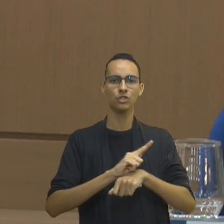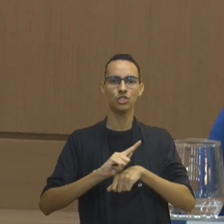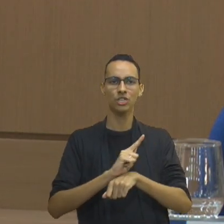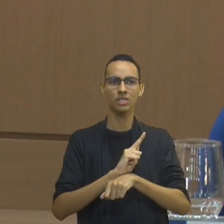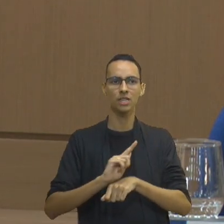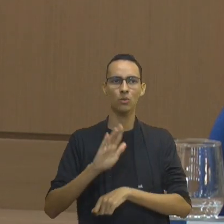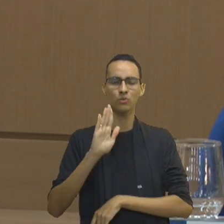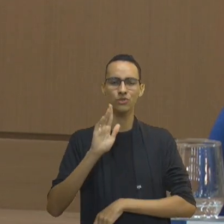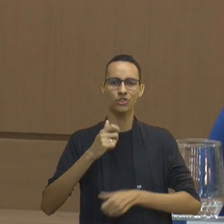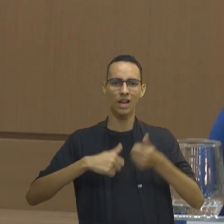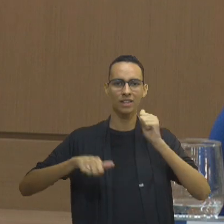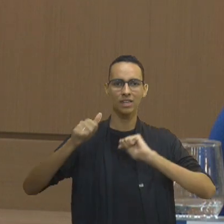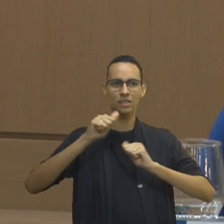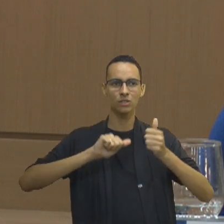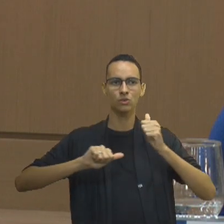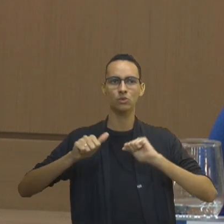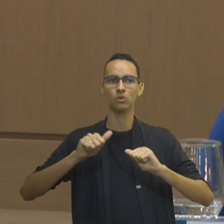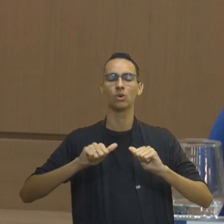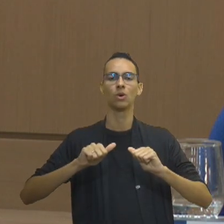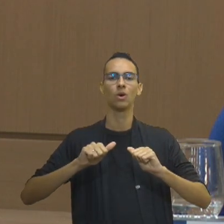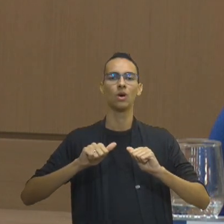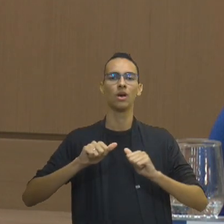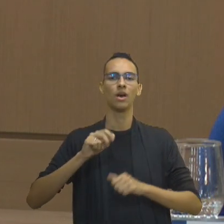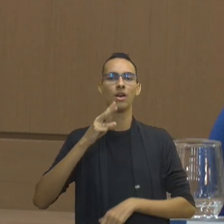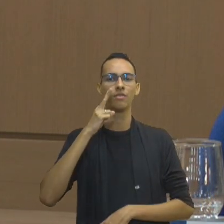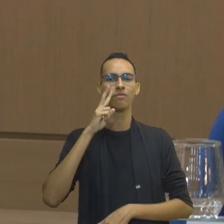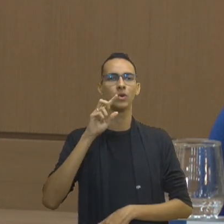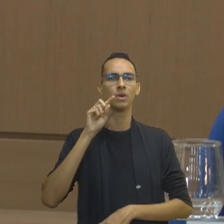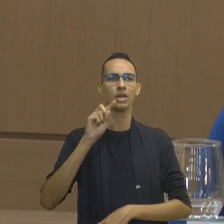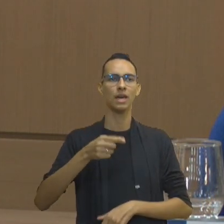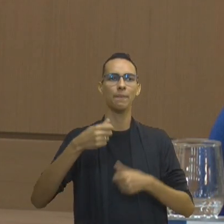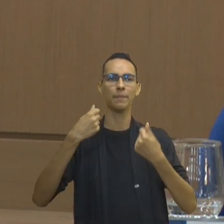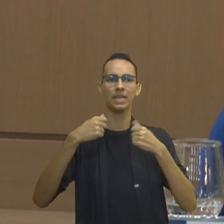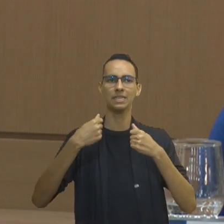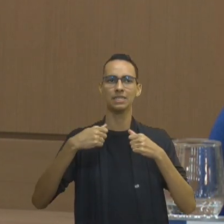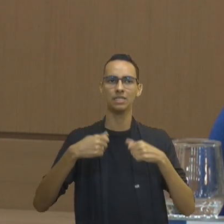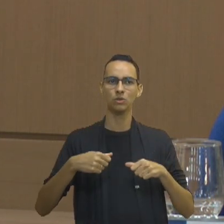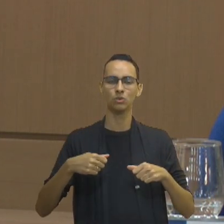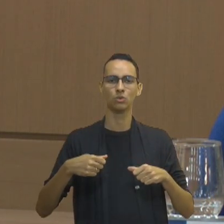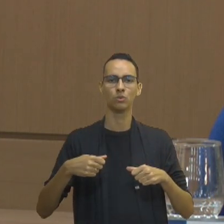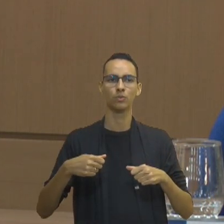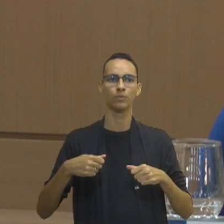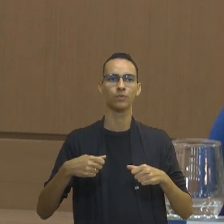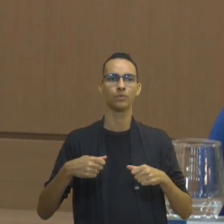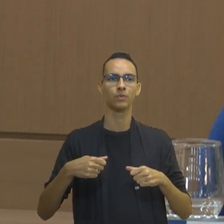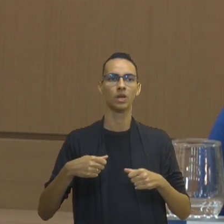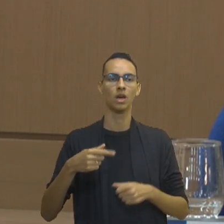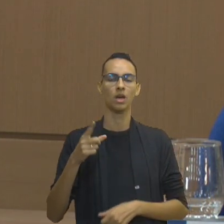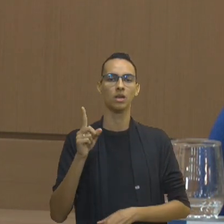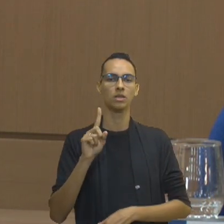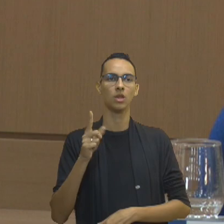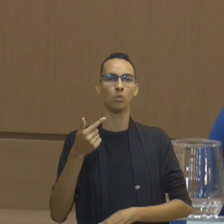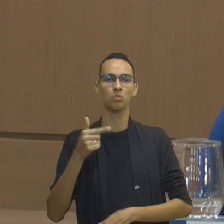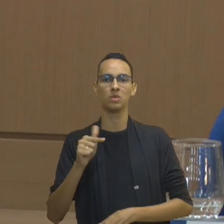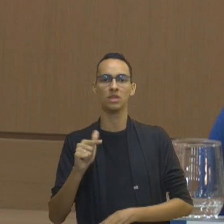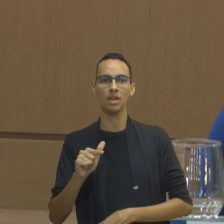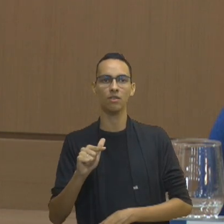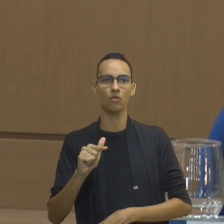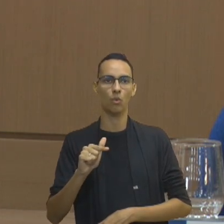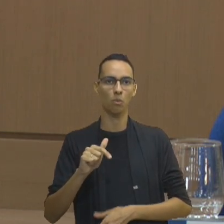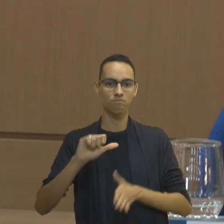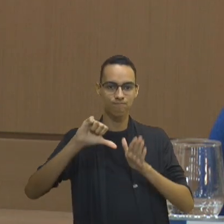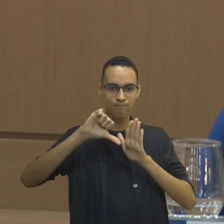toda a situação financeira, ele viu que era necessário, para que não houvesse um prejuízo